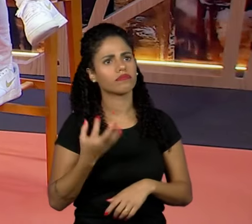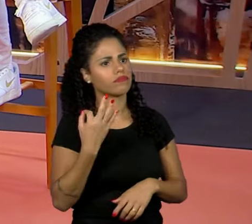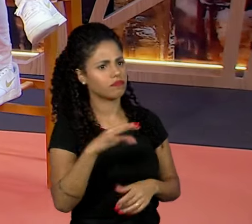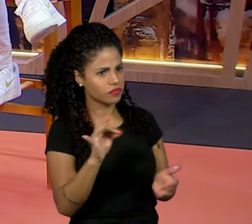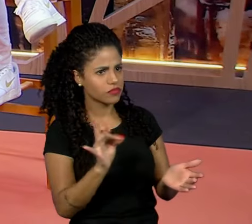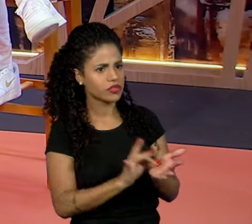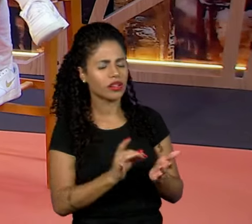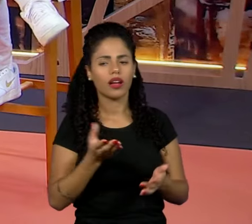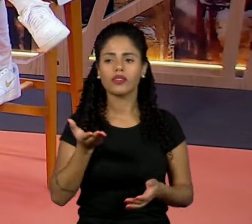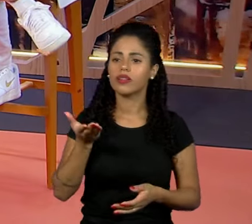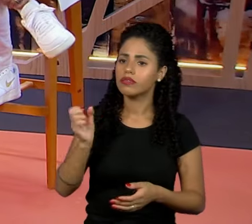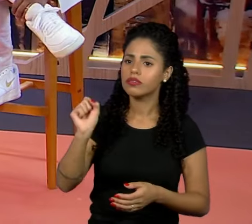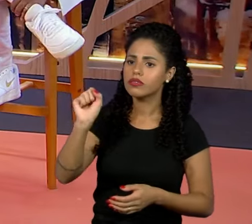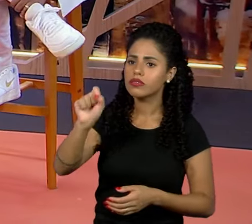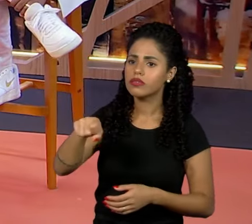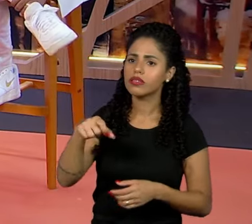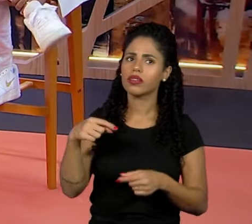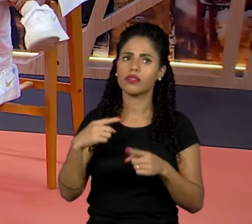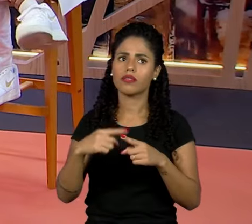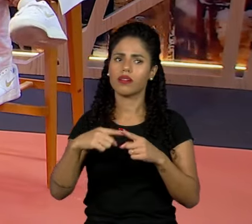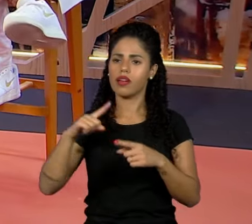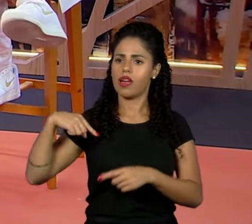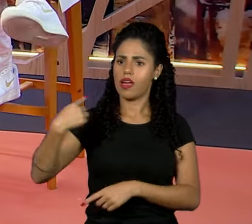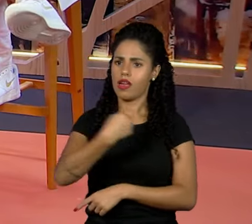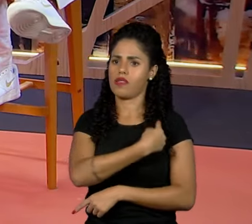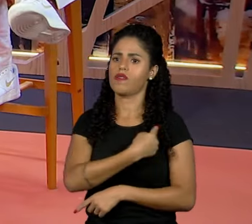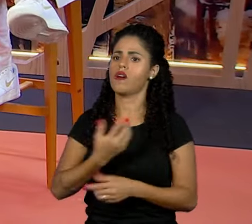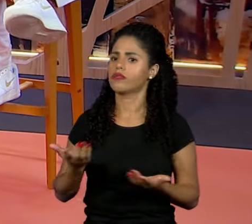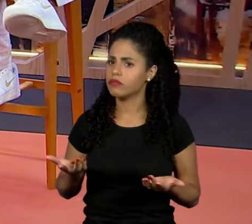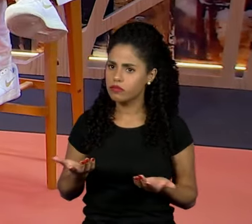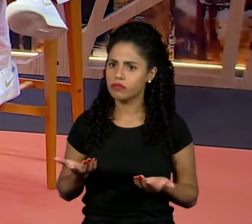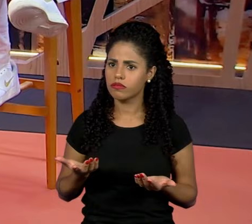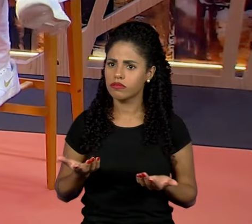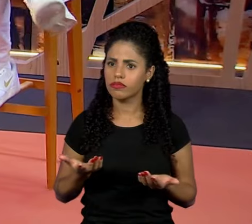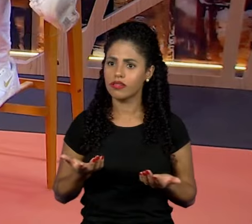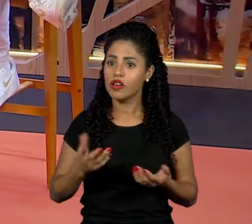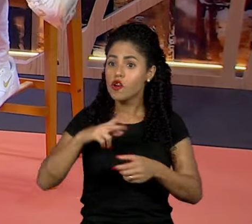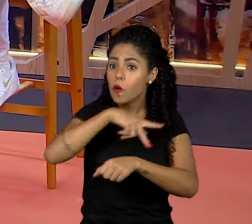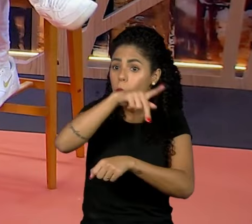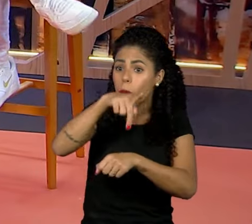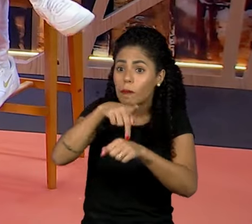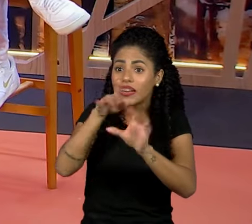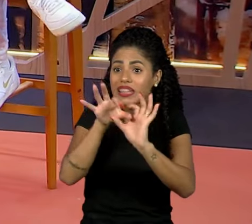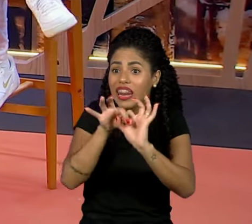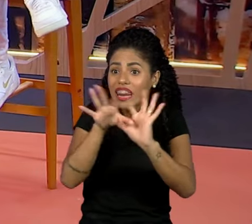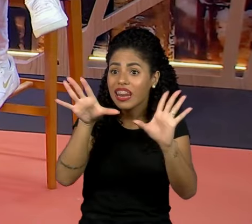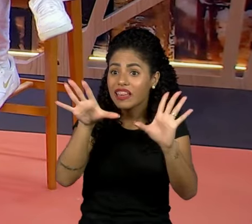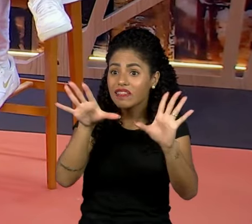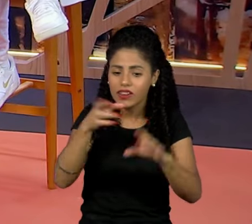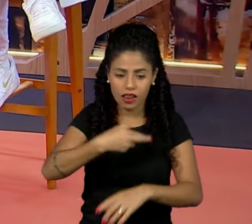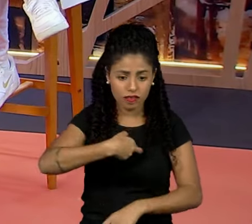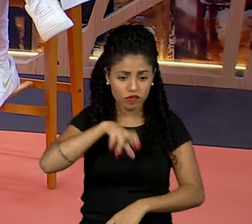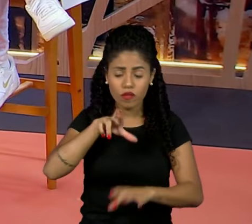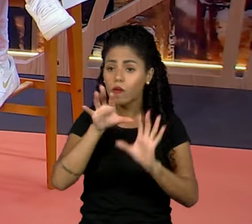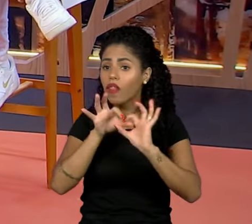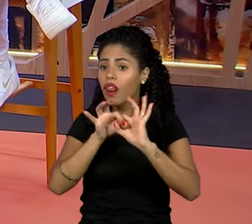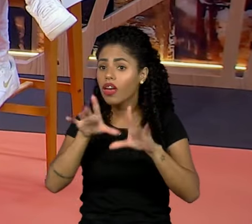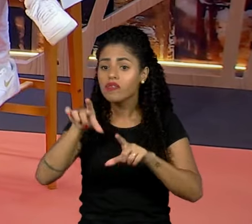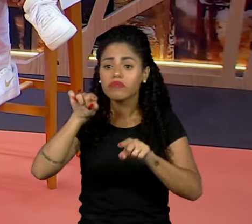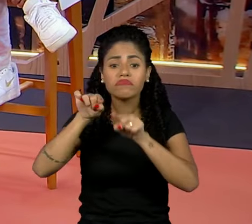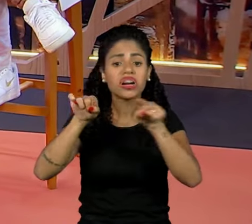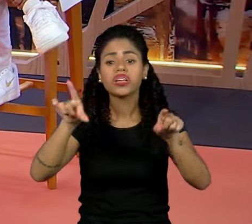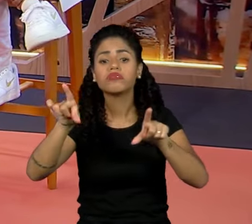né, porque nós somos... O Estado é laico. É laico. Exatamente. Deveria caber todas as religiões